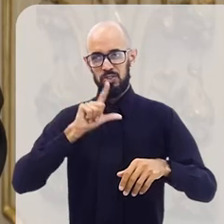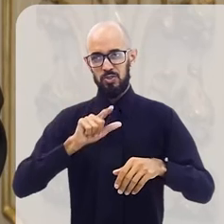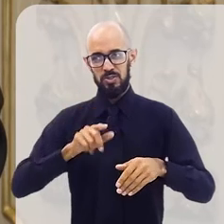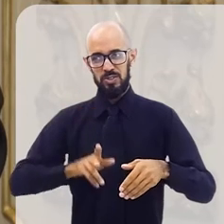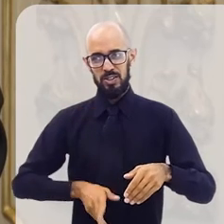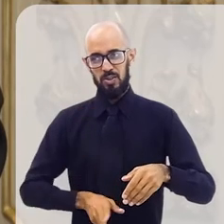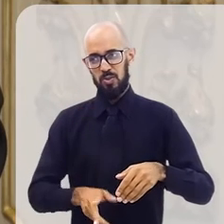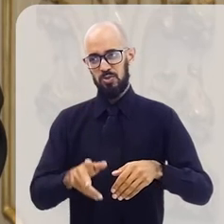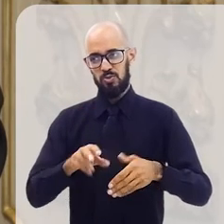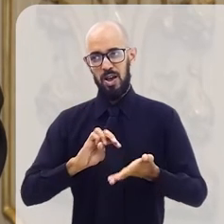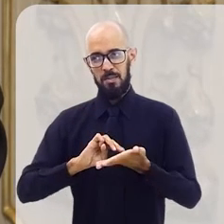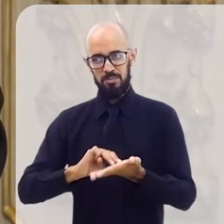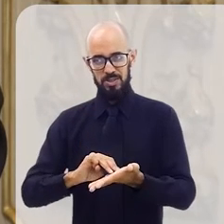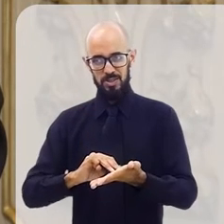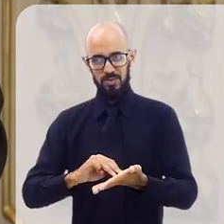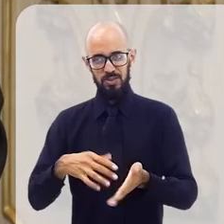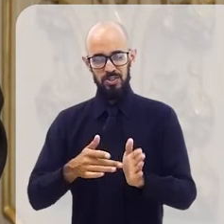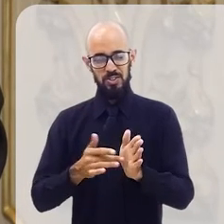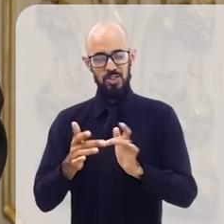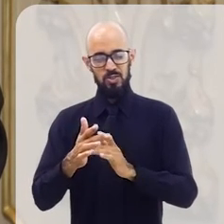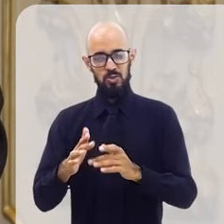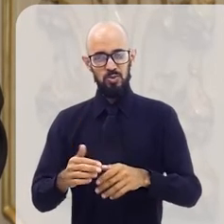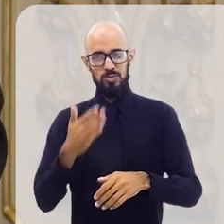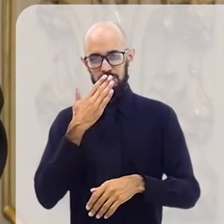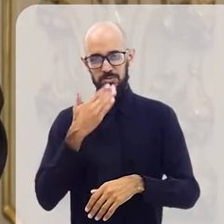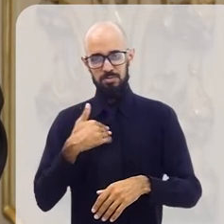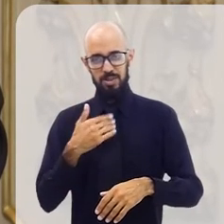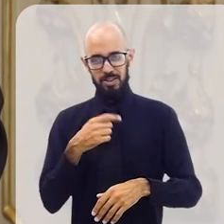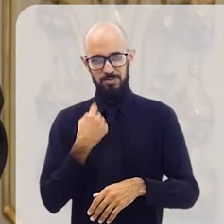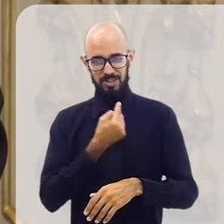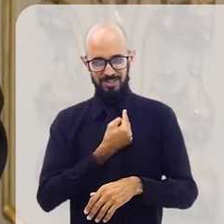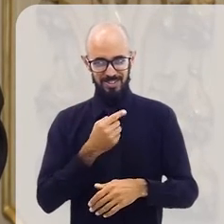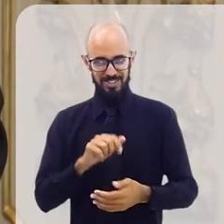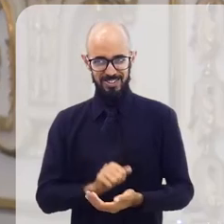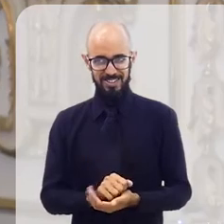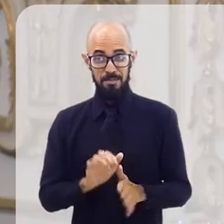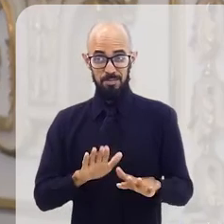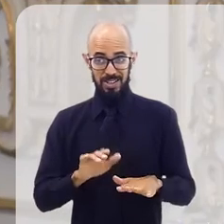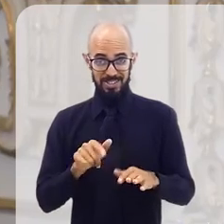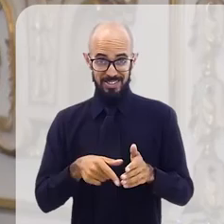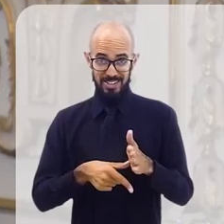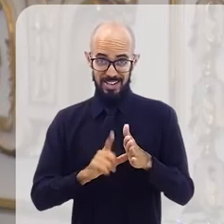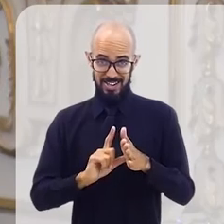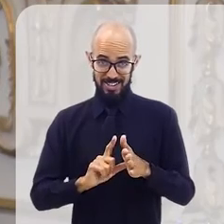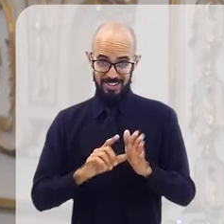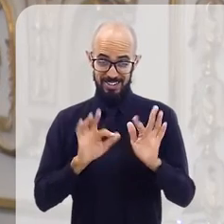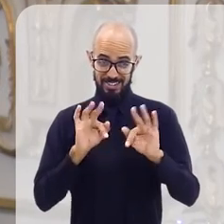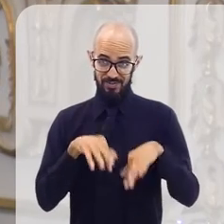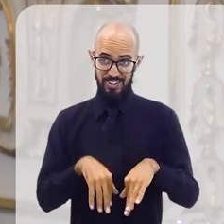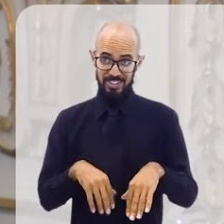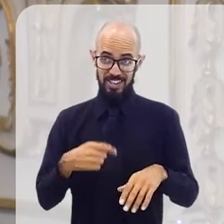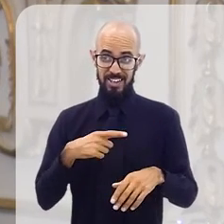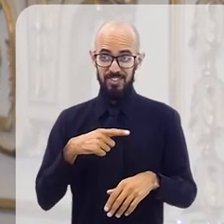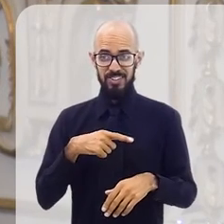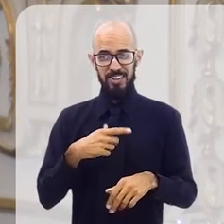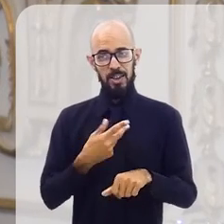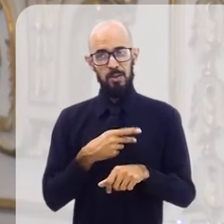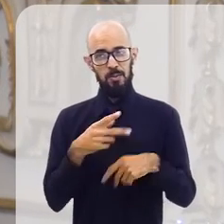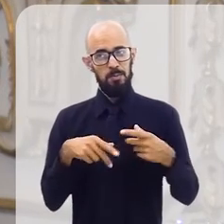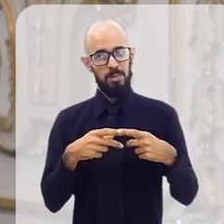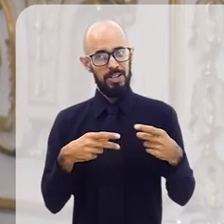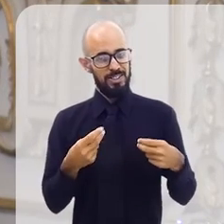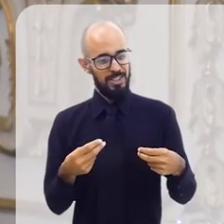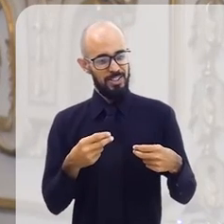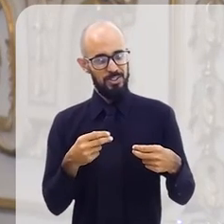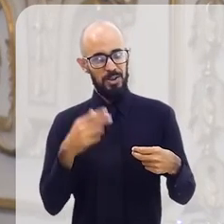levar adiante esta missão que Jesus tanto nos pede mas acho que encerrar Eu tenho um presente para